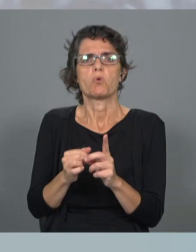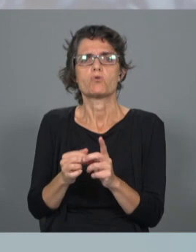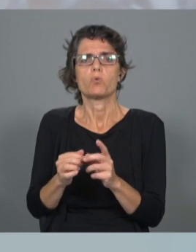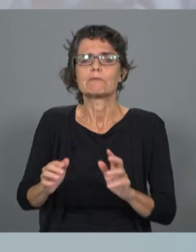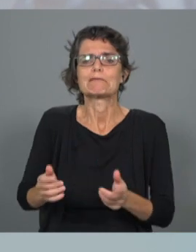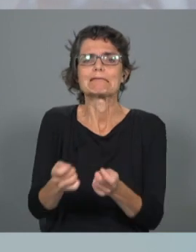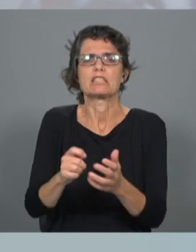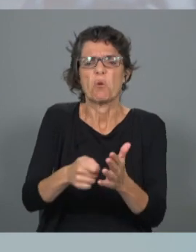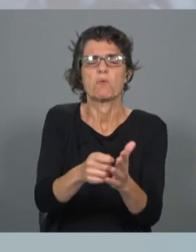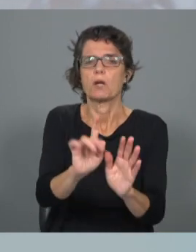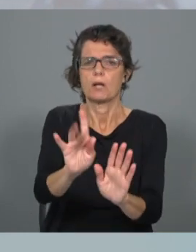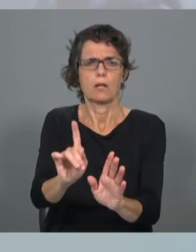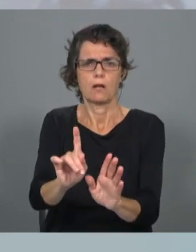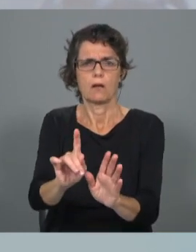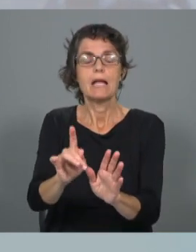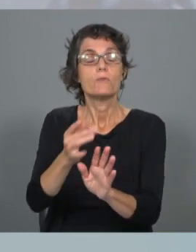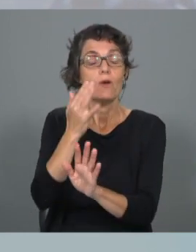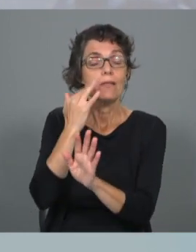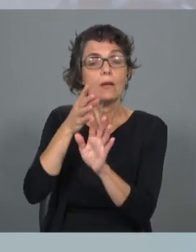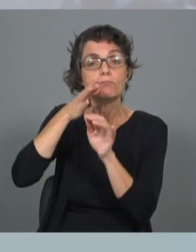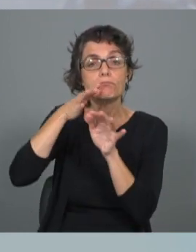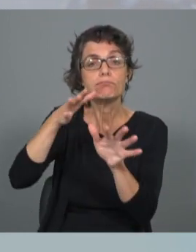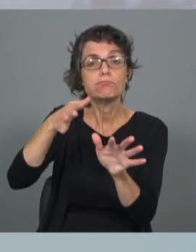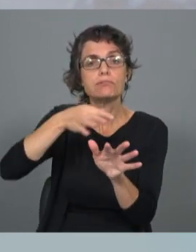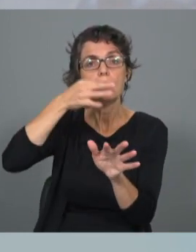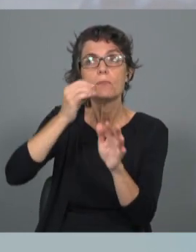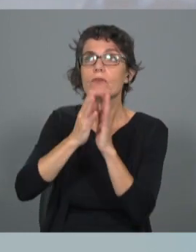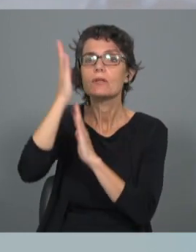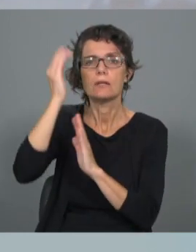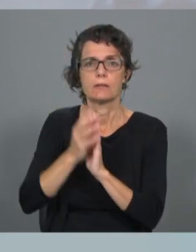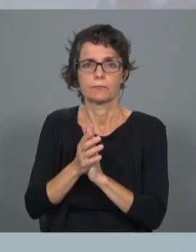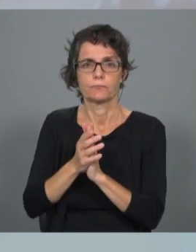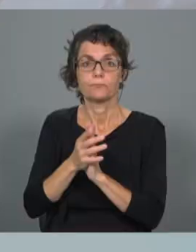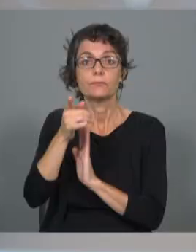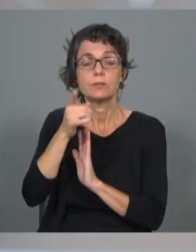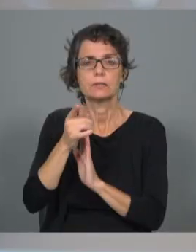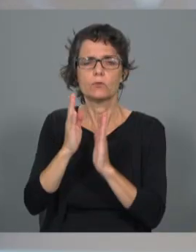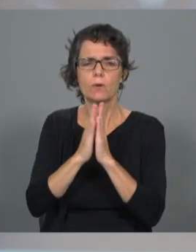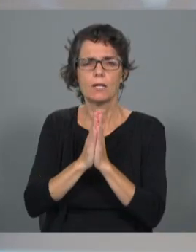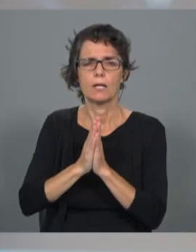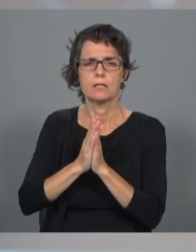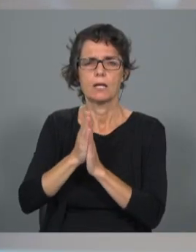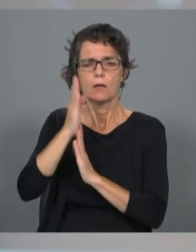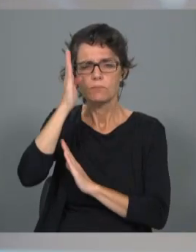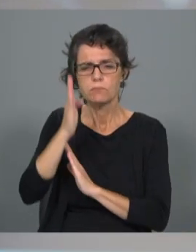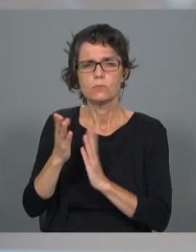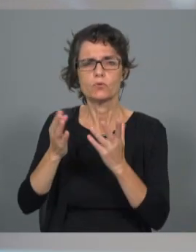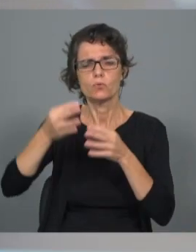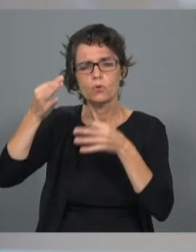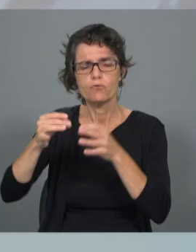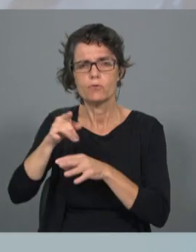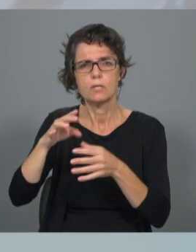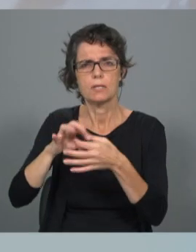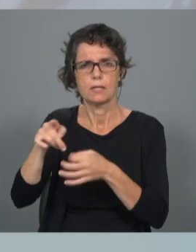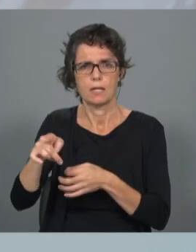Deus é sempre a verdade e a Igreja... E pela justiça. E pela justiça, isso mesmo. E a Igreja é sempre a voz da verdade. O próprio